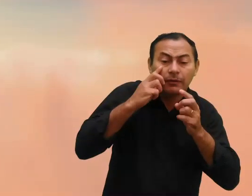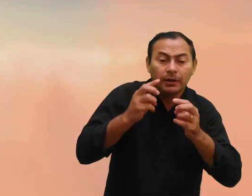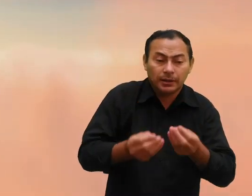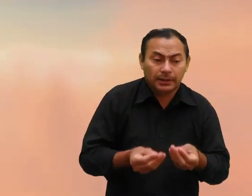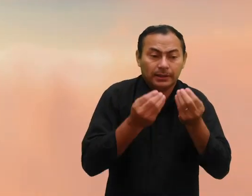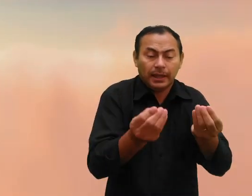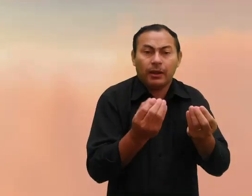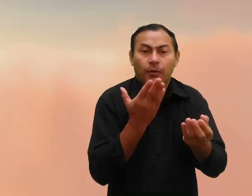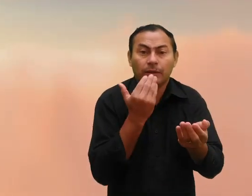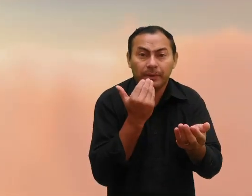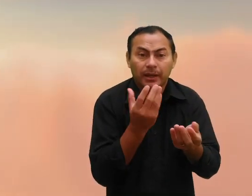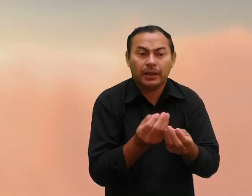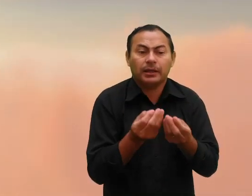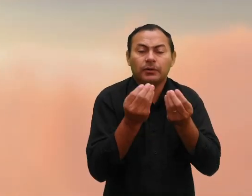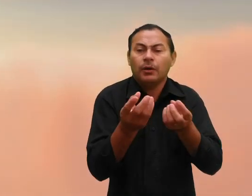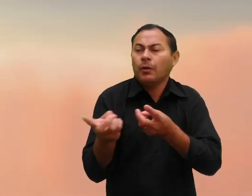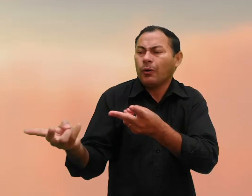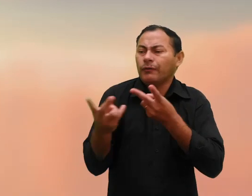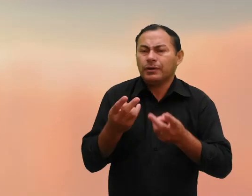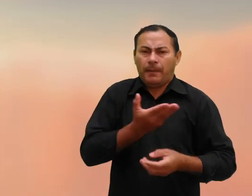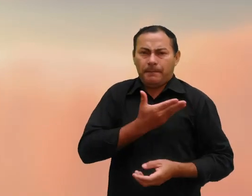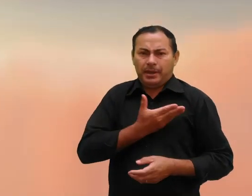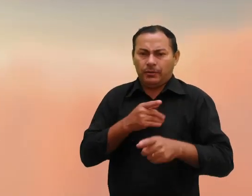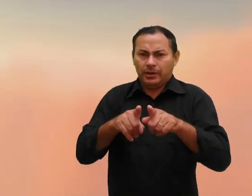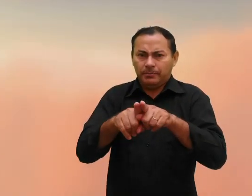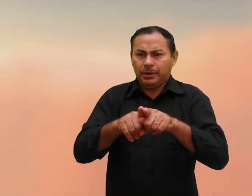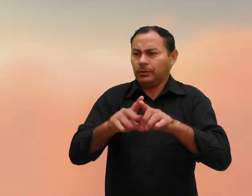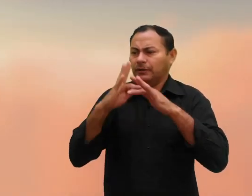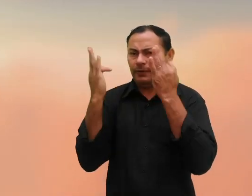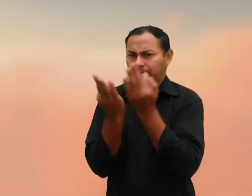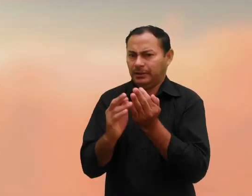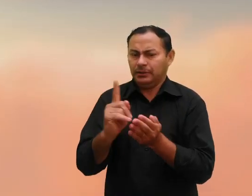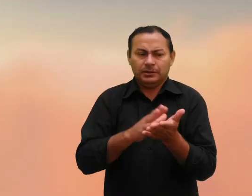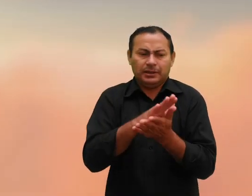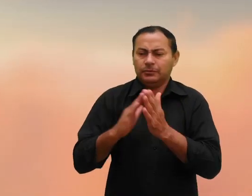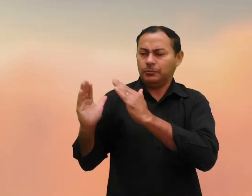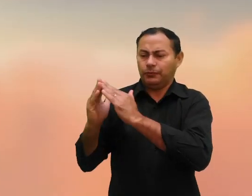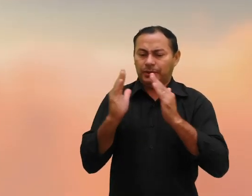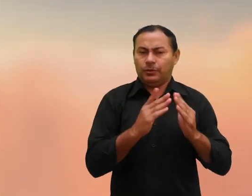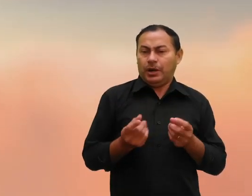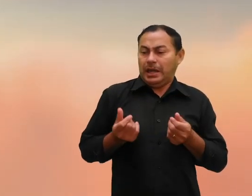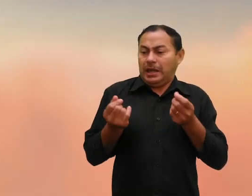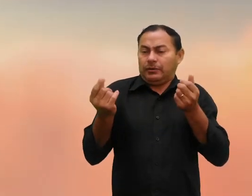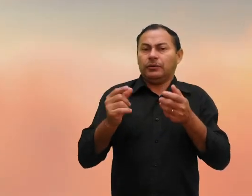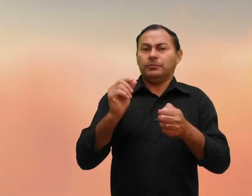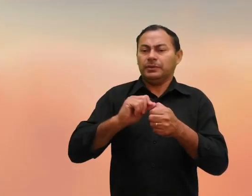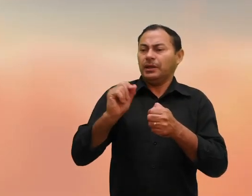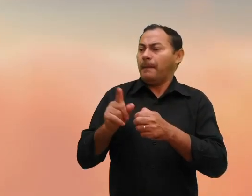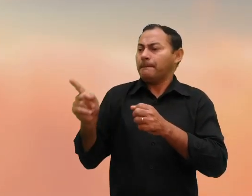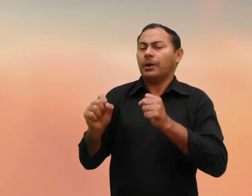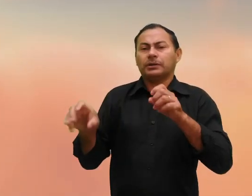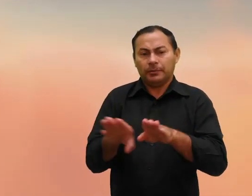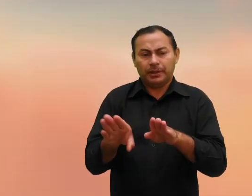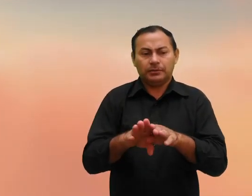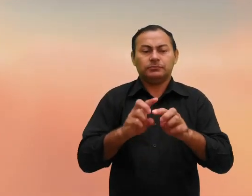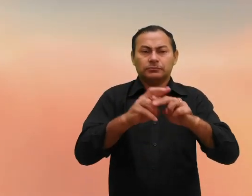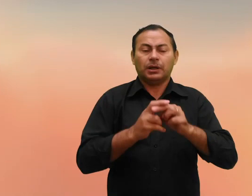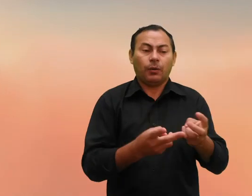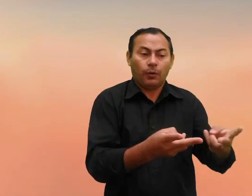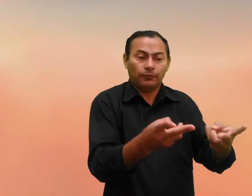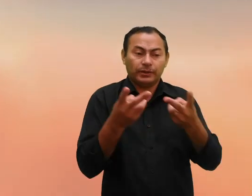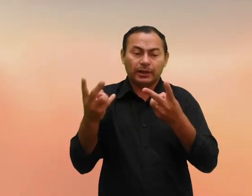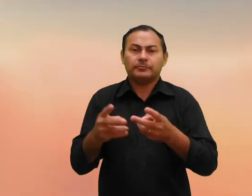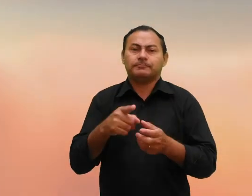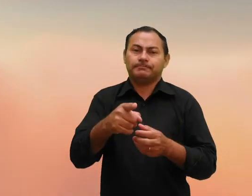um banquete ou jantar, não convide seus amigos, irmãos ou parentes, nem seus vizinhos ricos. Se o fizer, eles poderão também, por sua